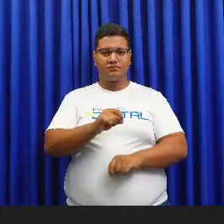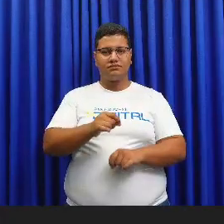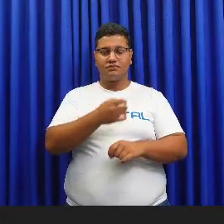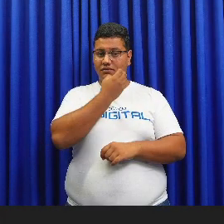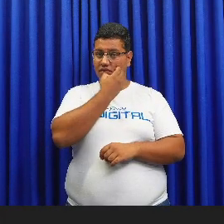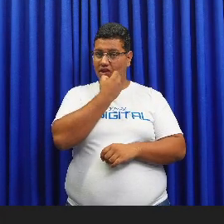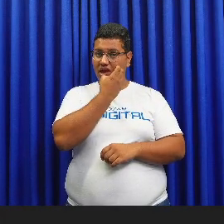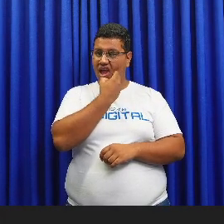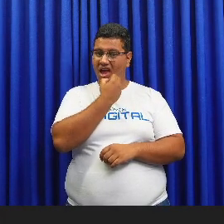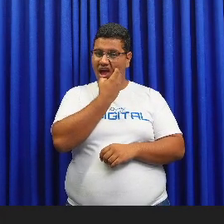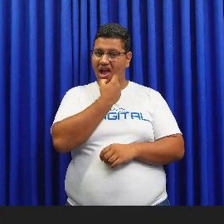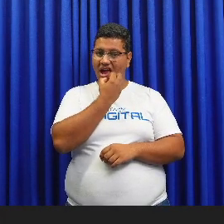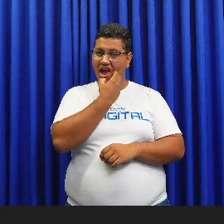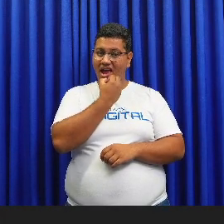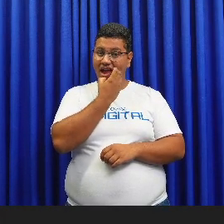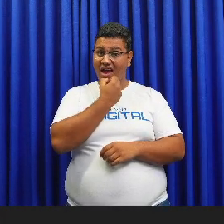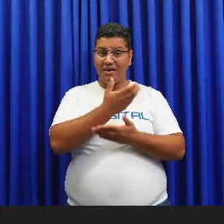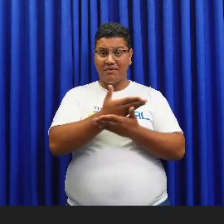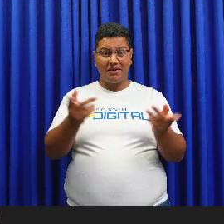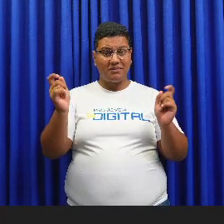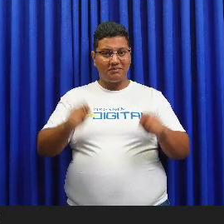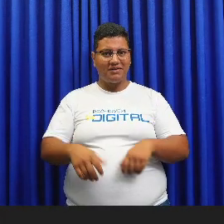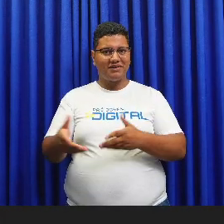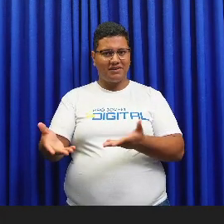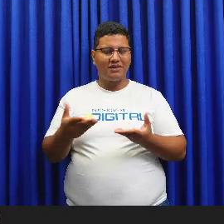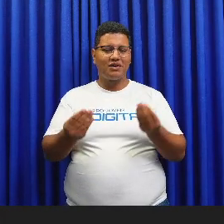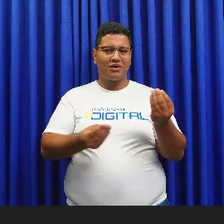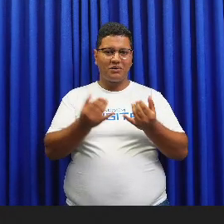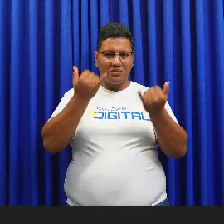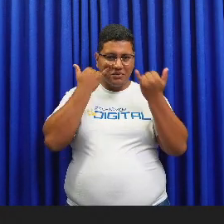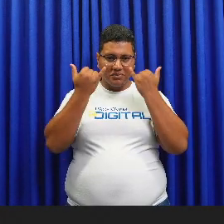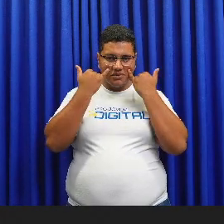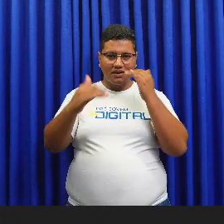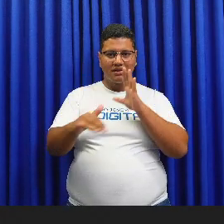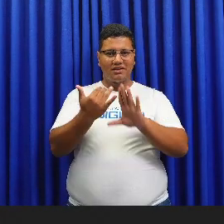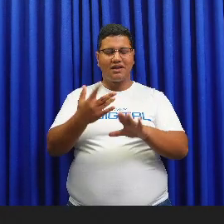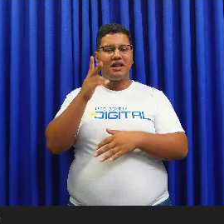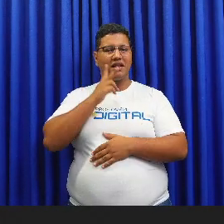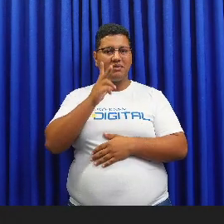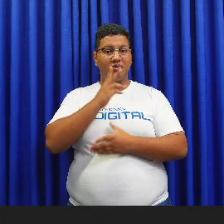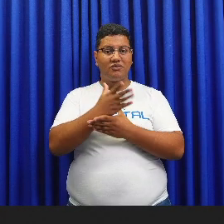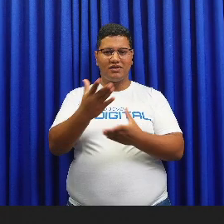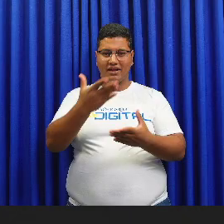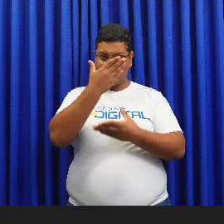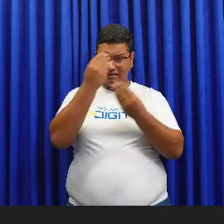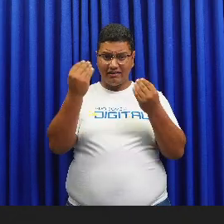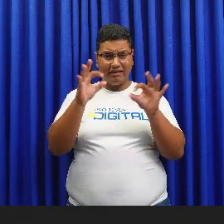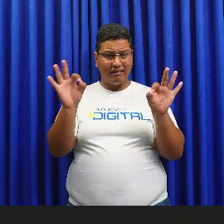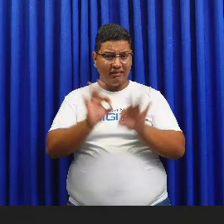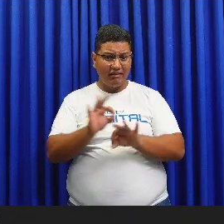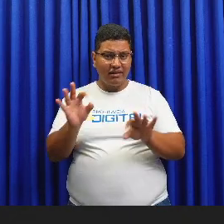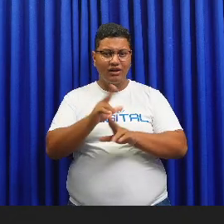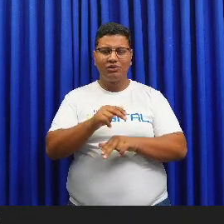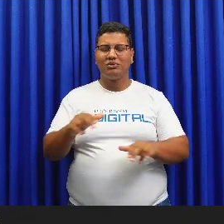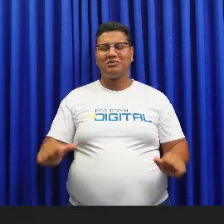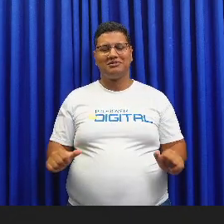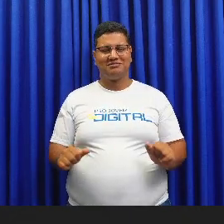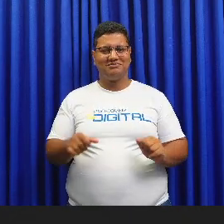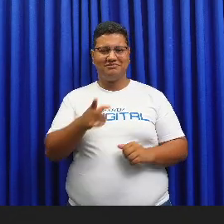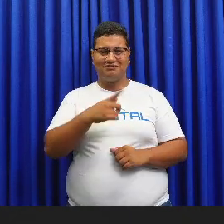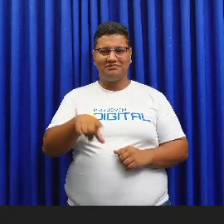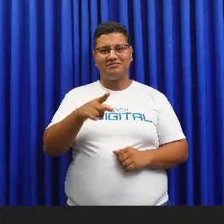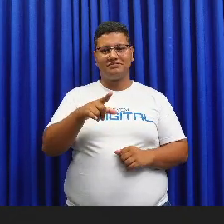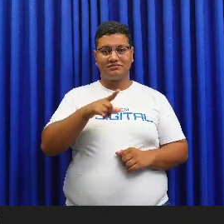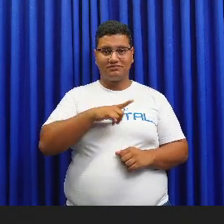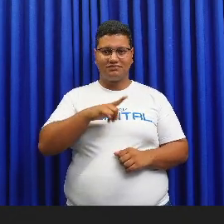pode receber notificação. Ele vai te mandar um lembrete para você não ter perigo de esquecer, beleza? Você